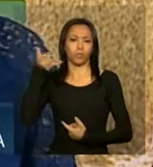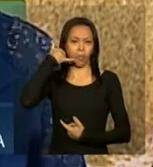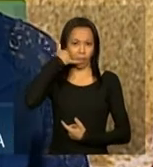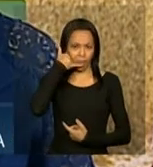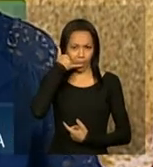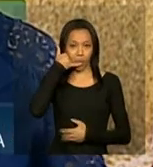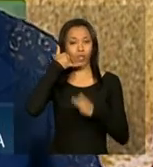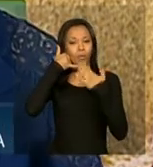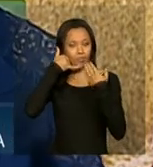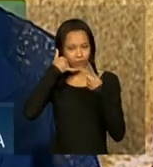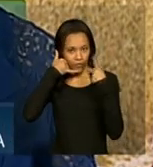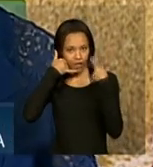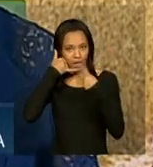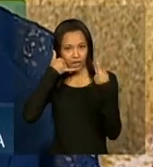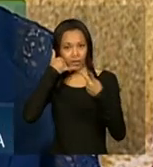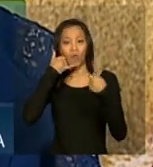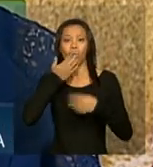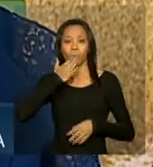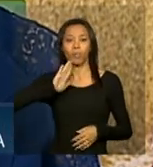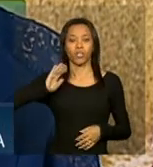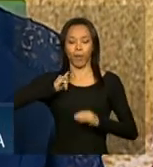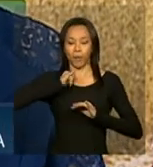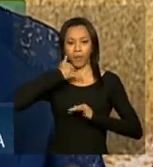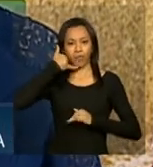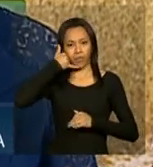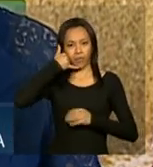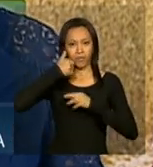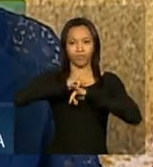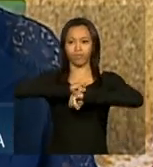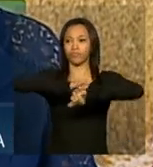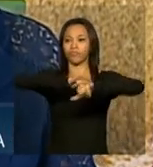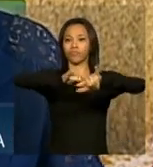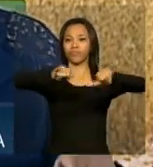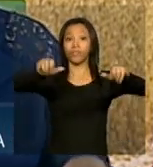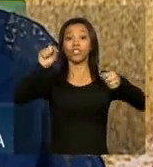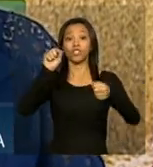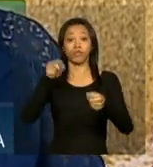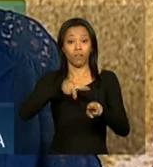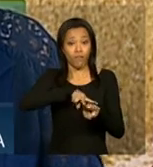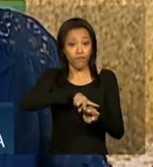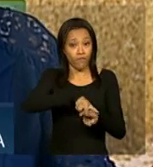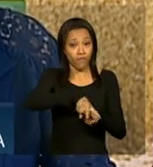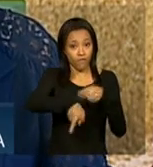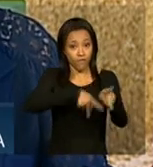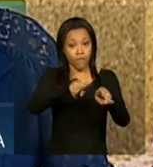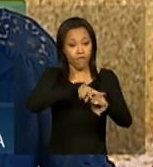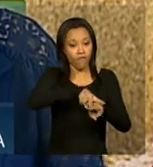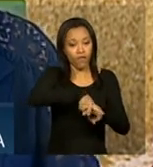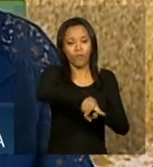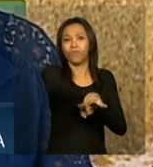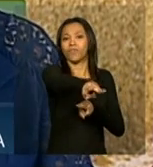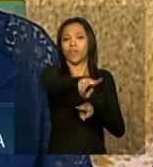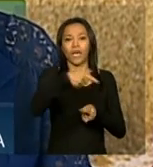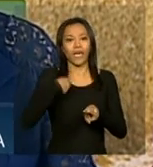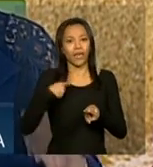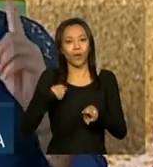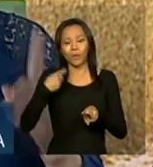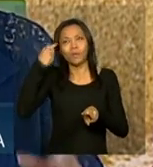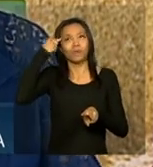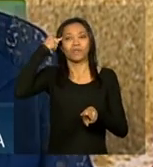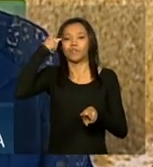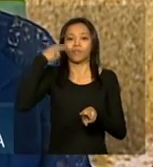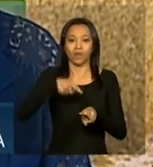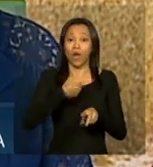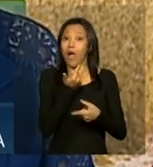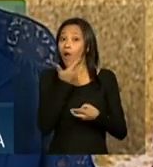eu prometi fazer uma ferrovia. Essa ferrovia é uma das minhas fixações. A